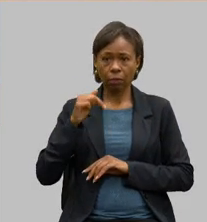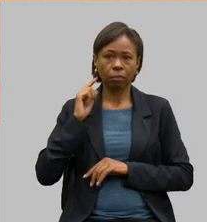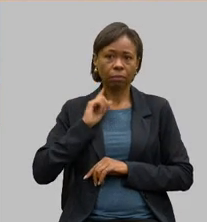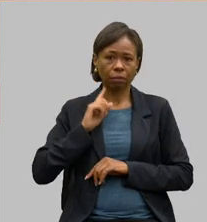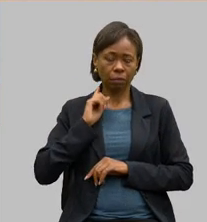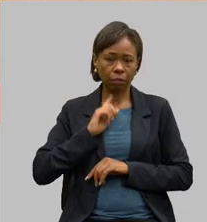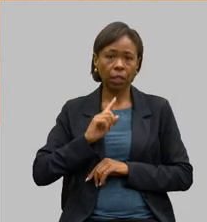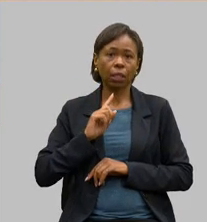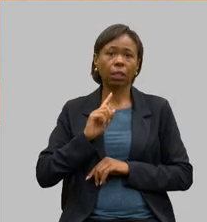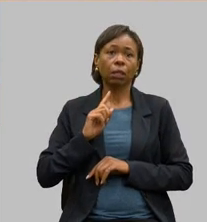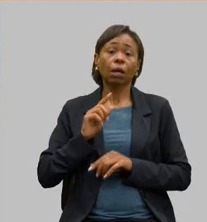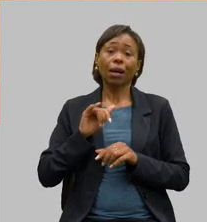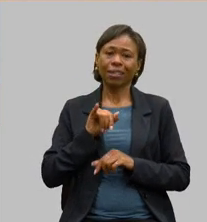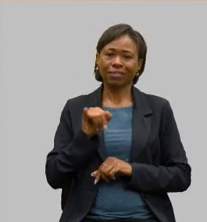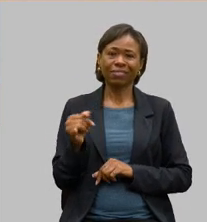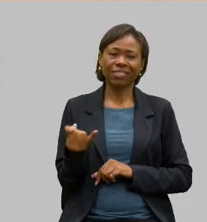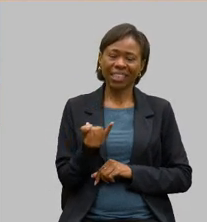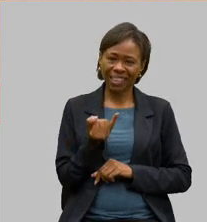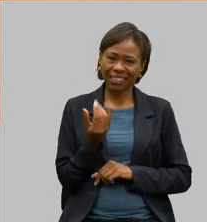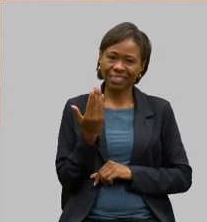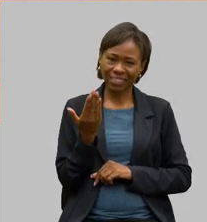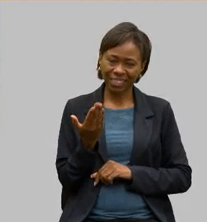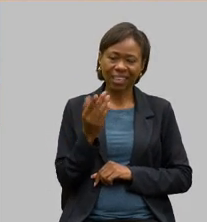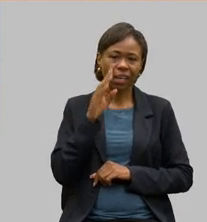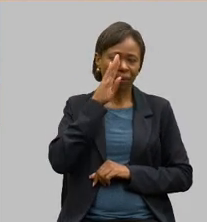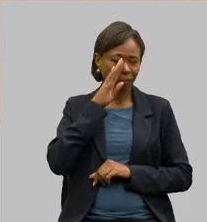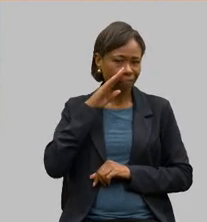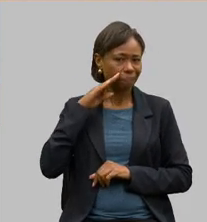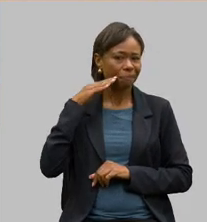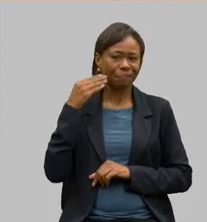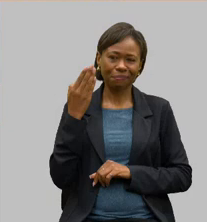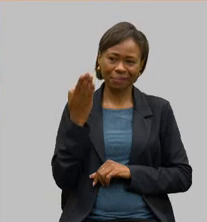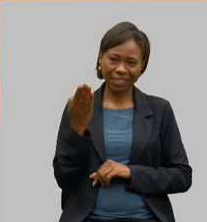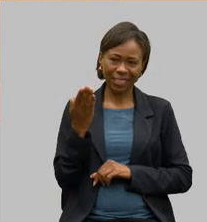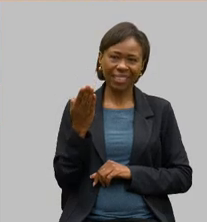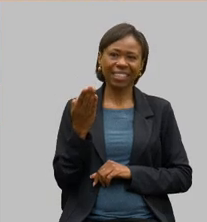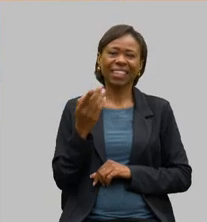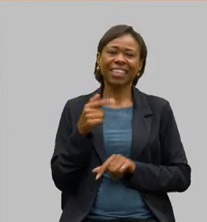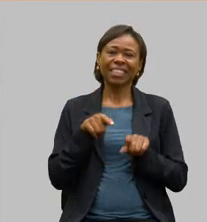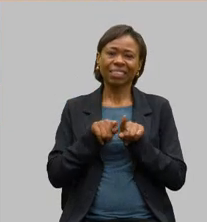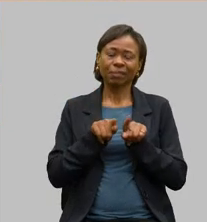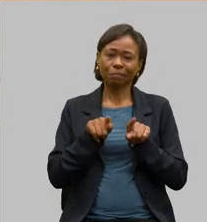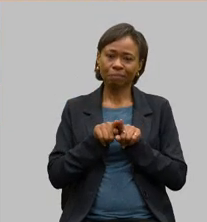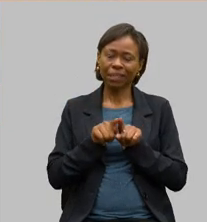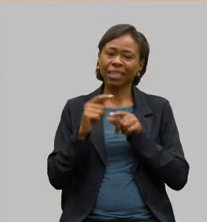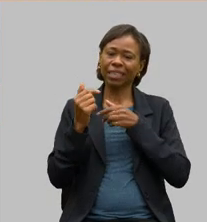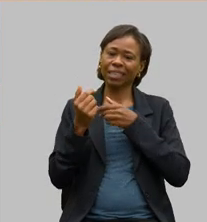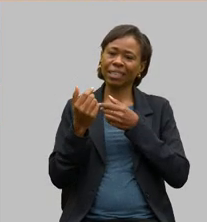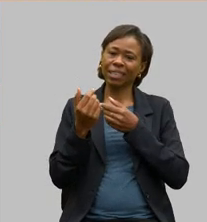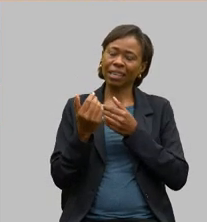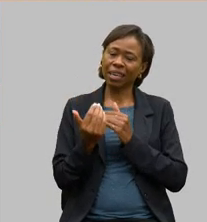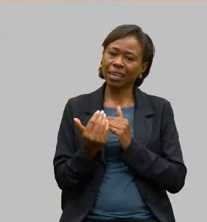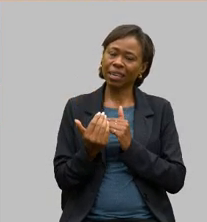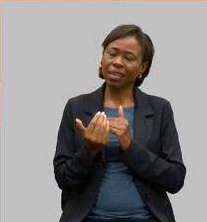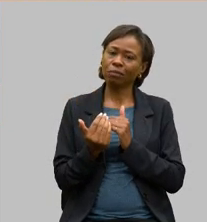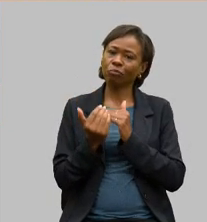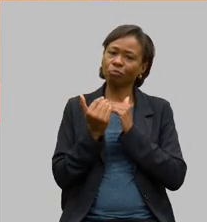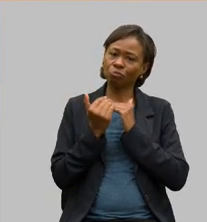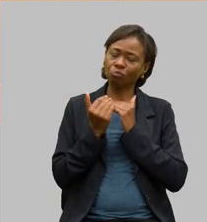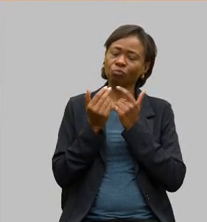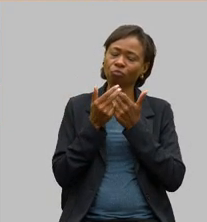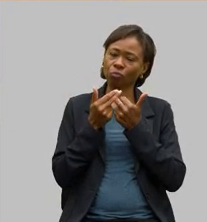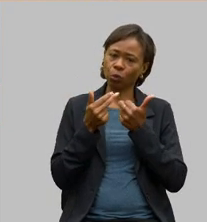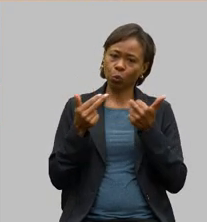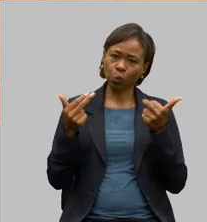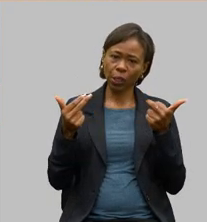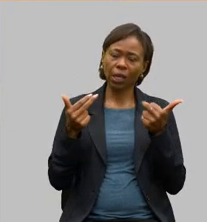aproveitar Beatriz Serqueira as considerações eh que fez e sempre faz com a vência que e